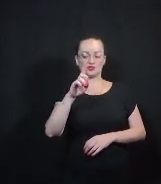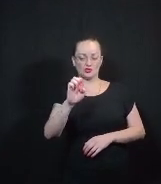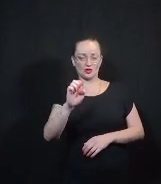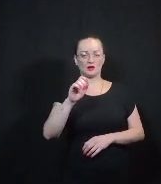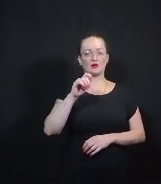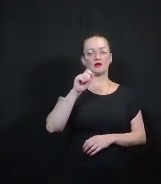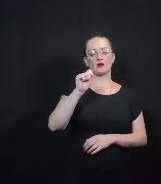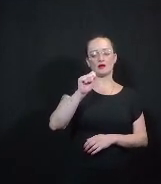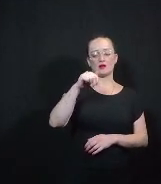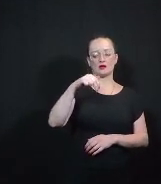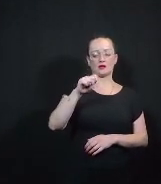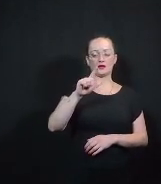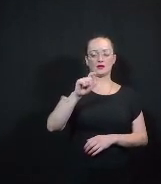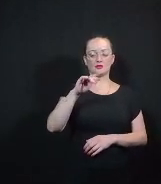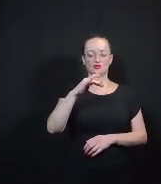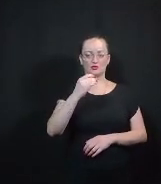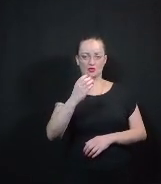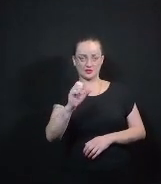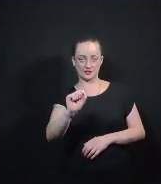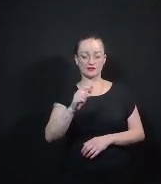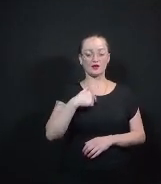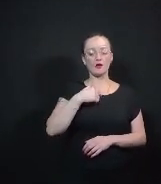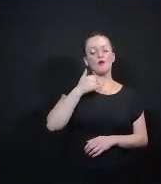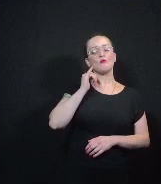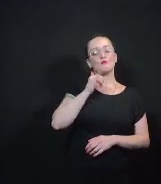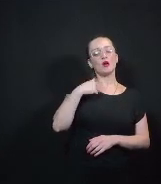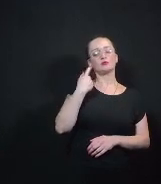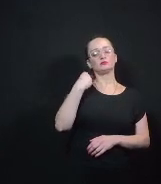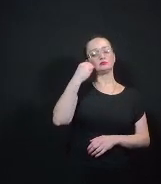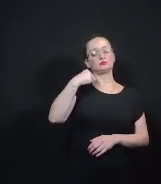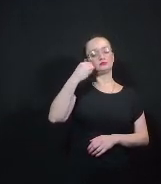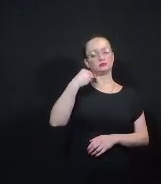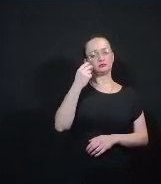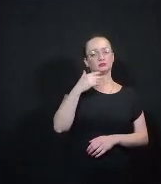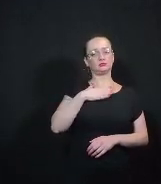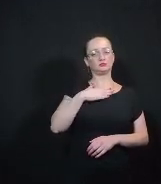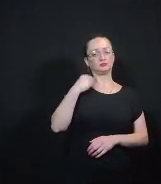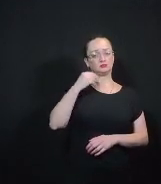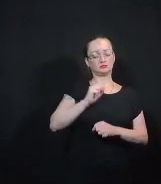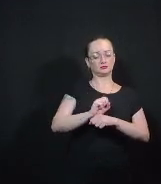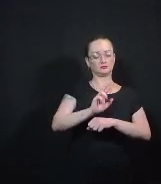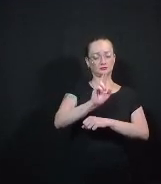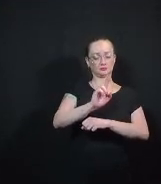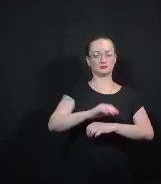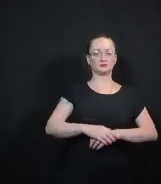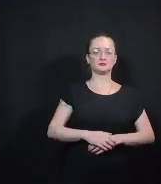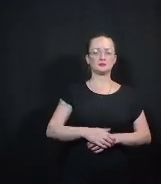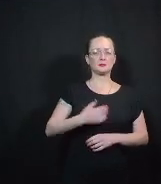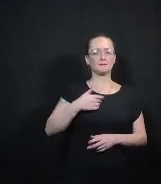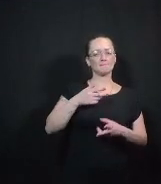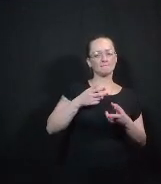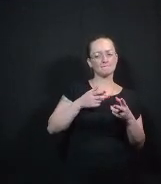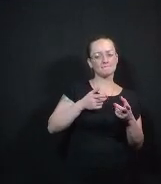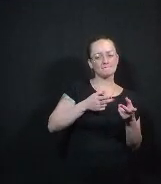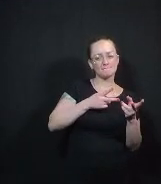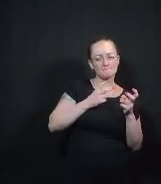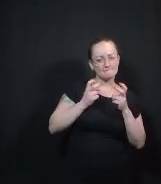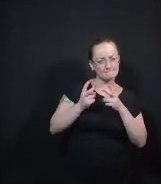isso um pouco pela minha experiência no doutorado, observando como